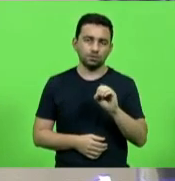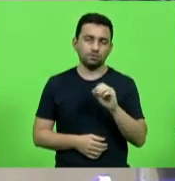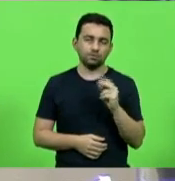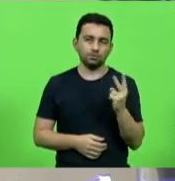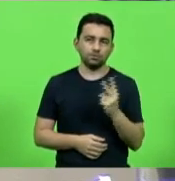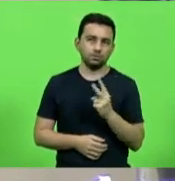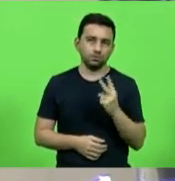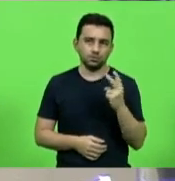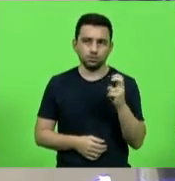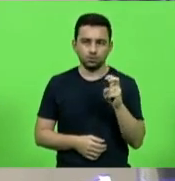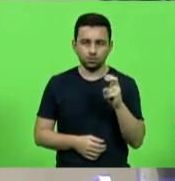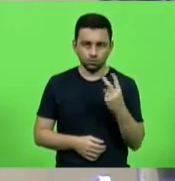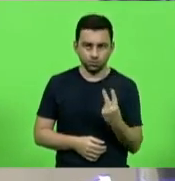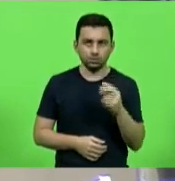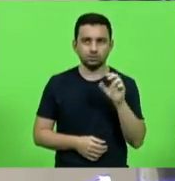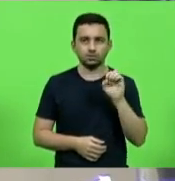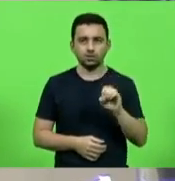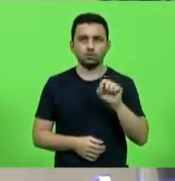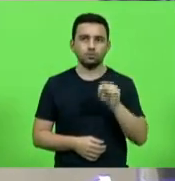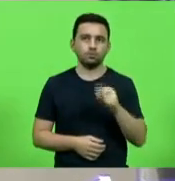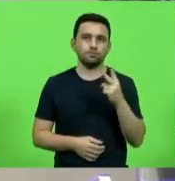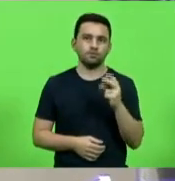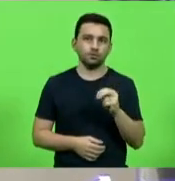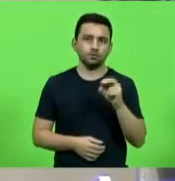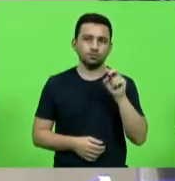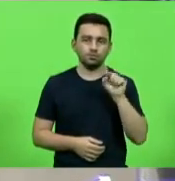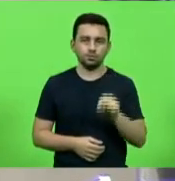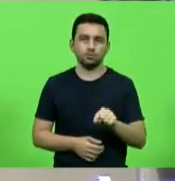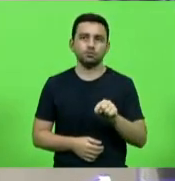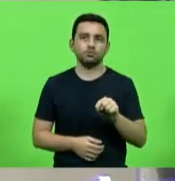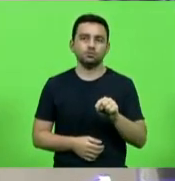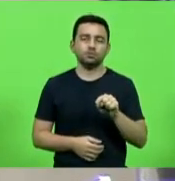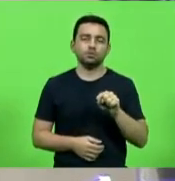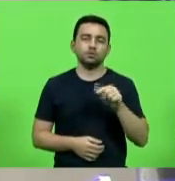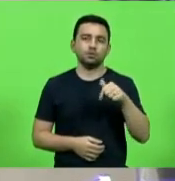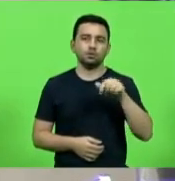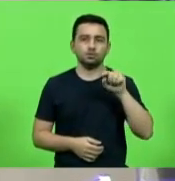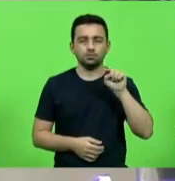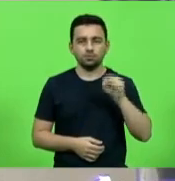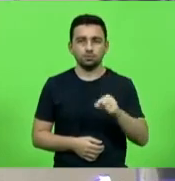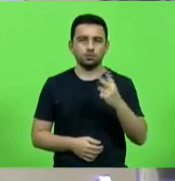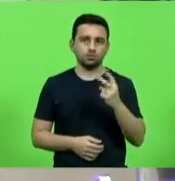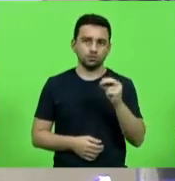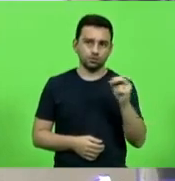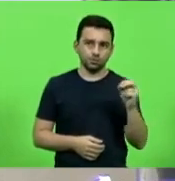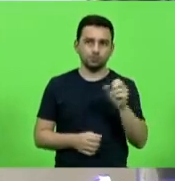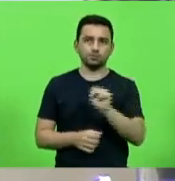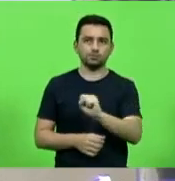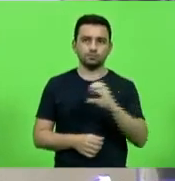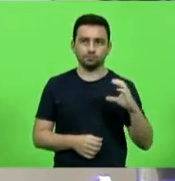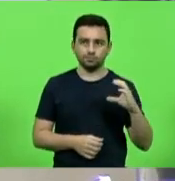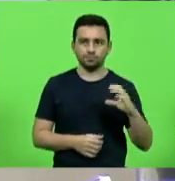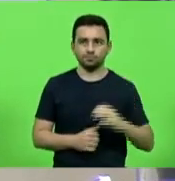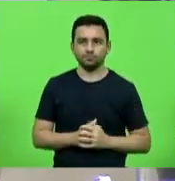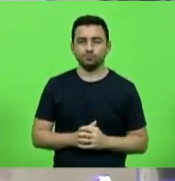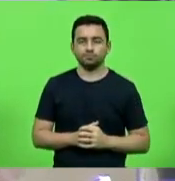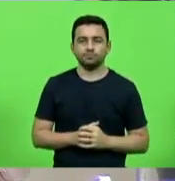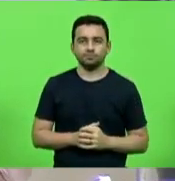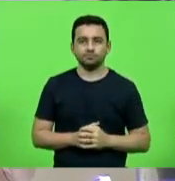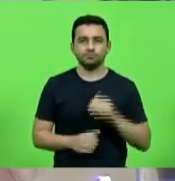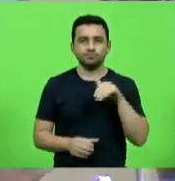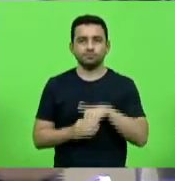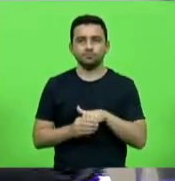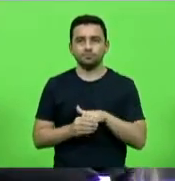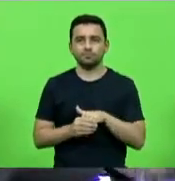0, dígito 47.2020.4.04.7200, barra Santa Catarina. Em votação,